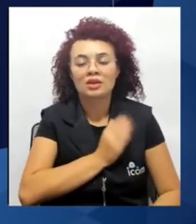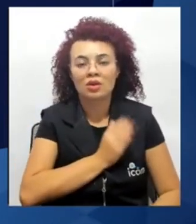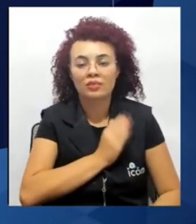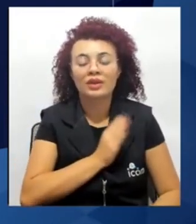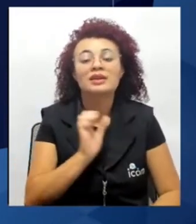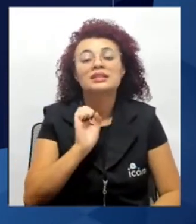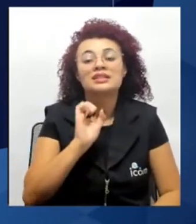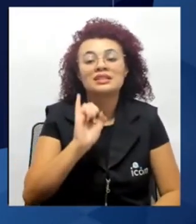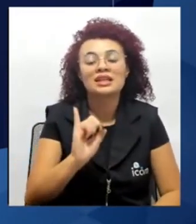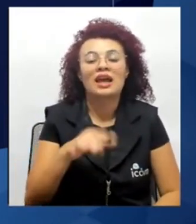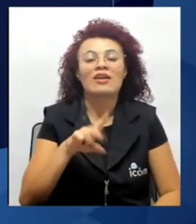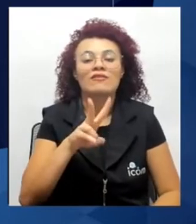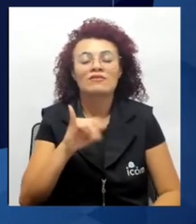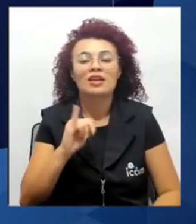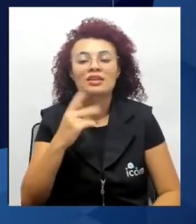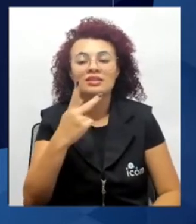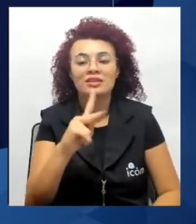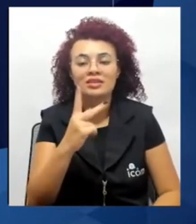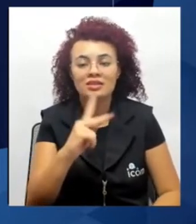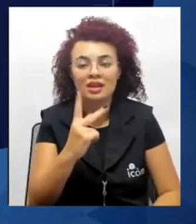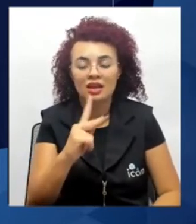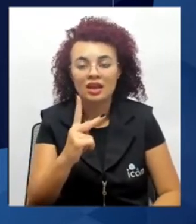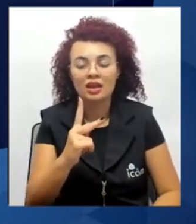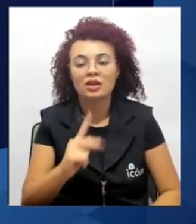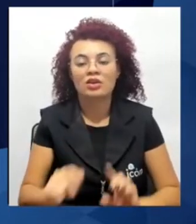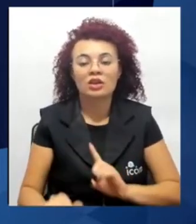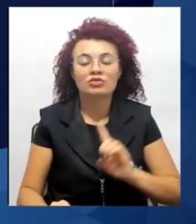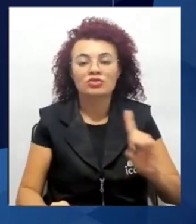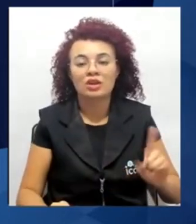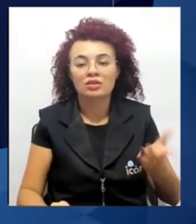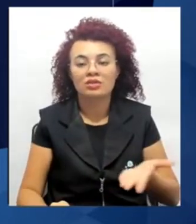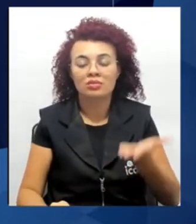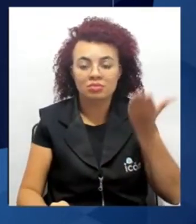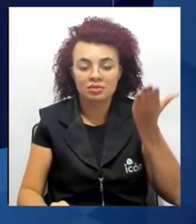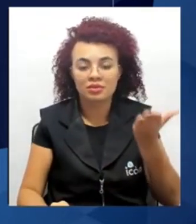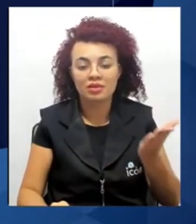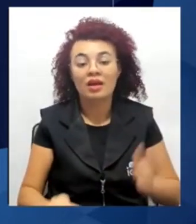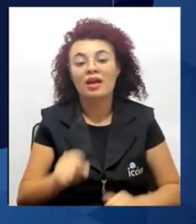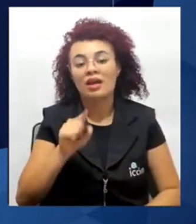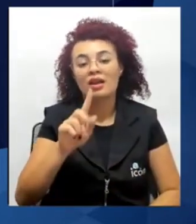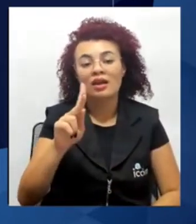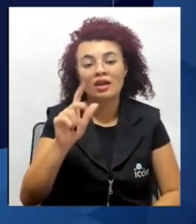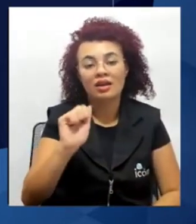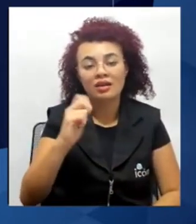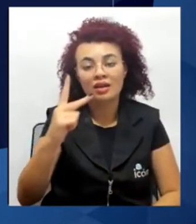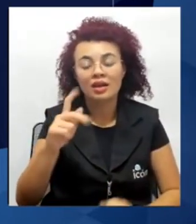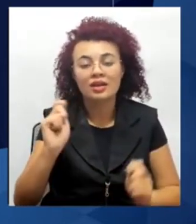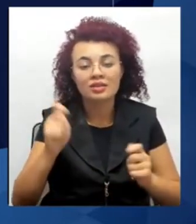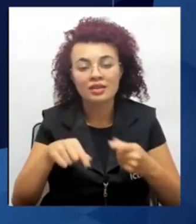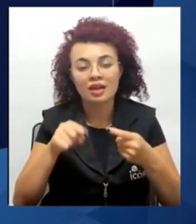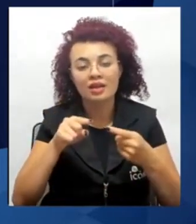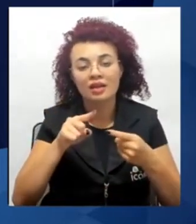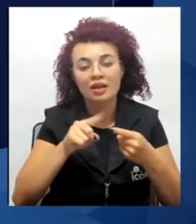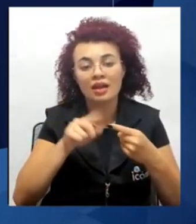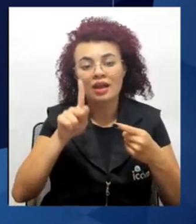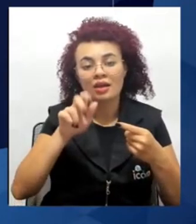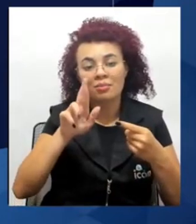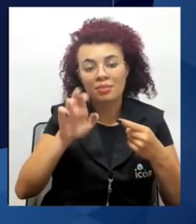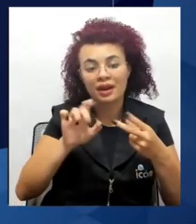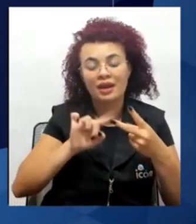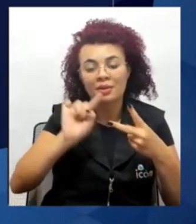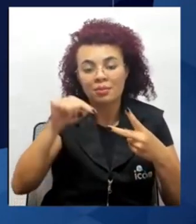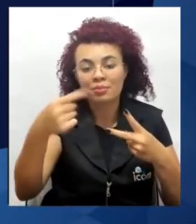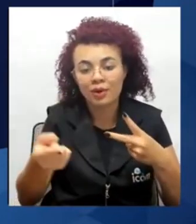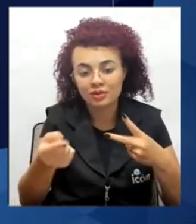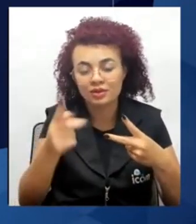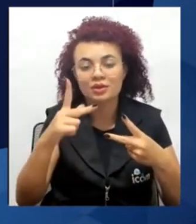átrio direito. A HP ela pode ser classificada em pré-capilar e em pós-capilar, sendo que a HP pré-capilar ela é